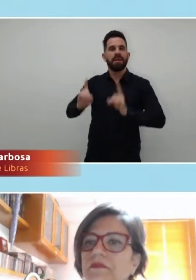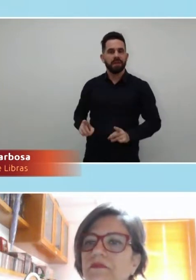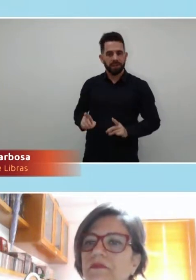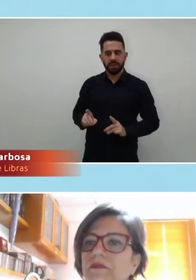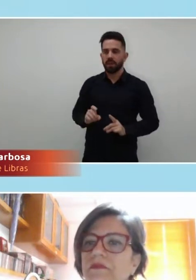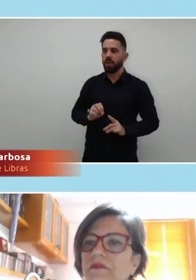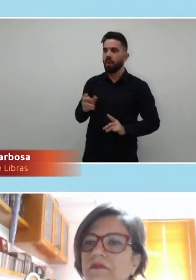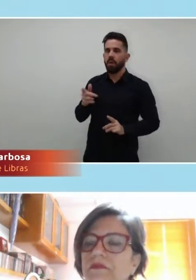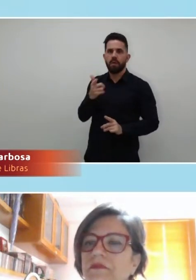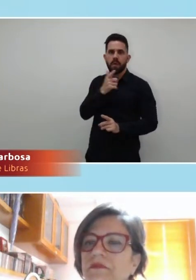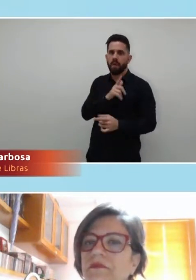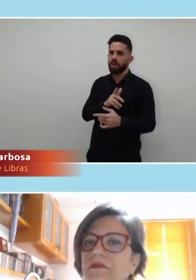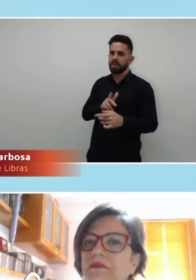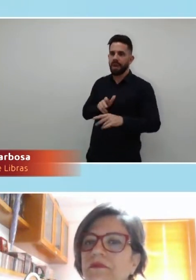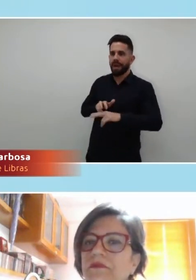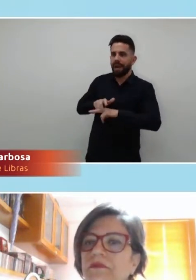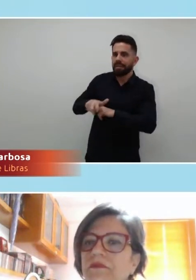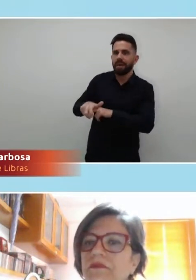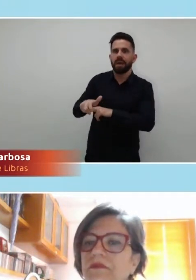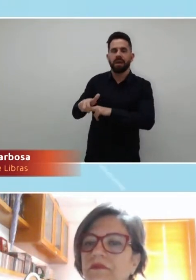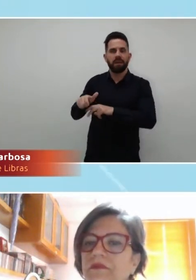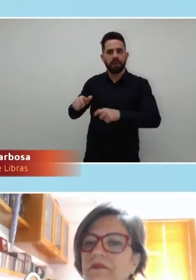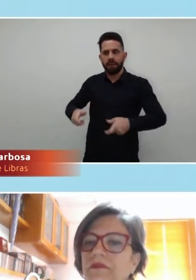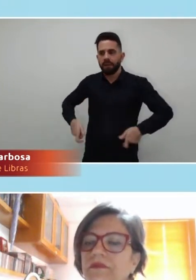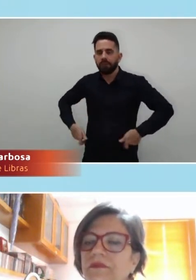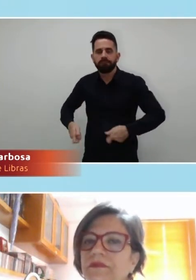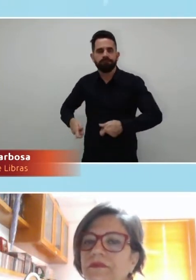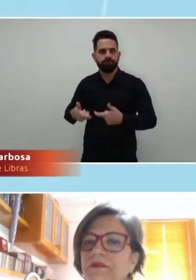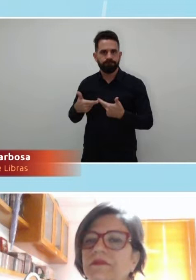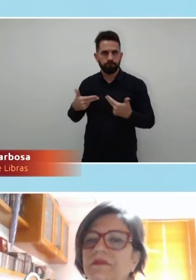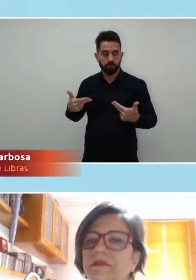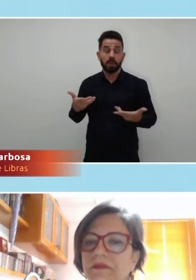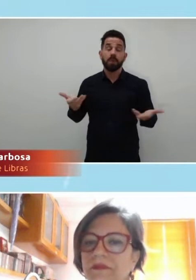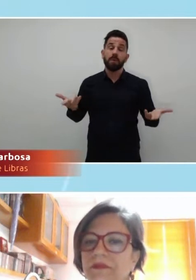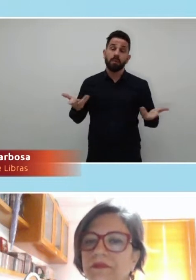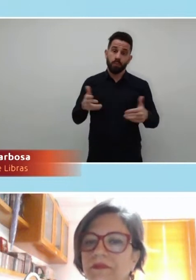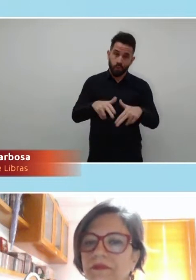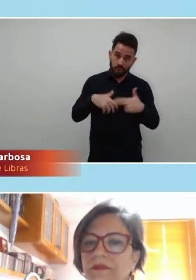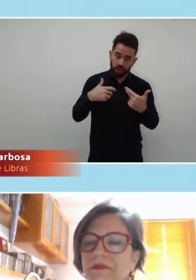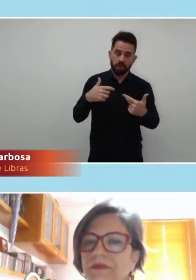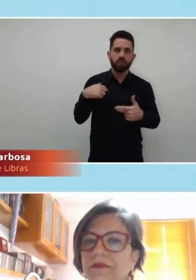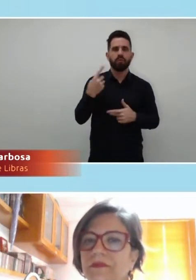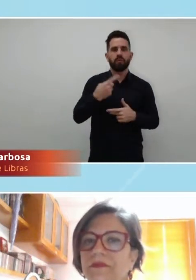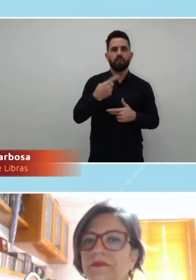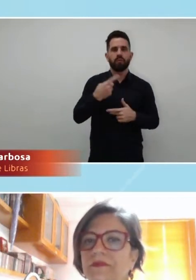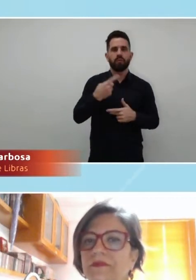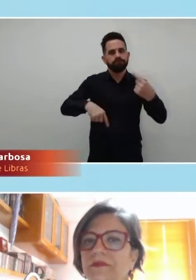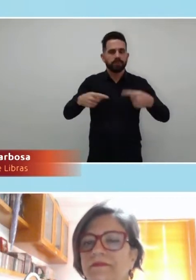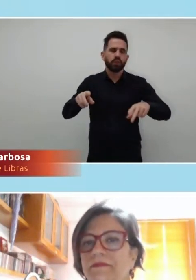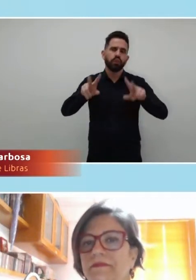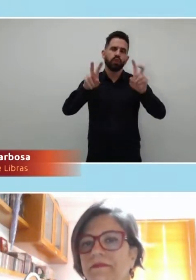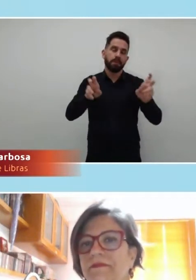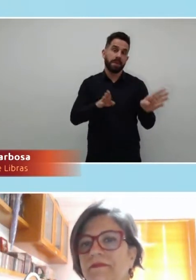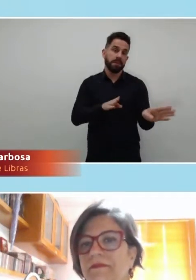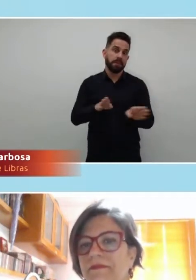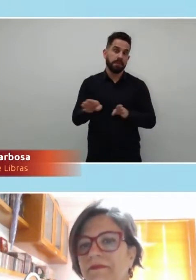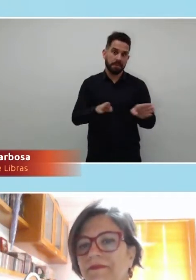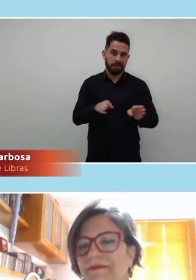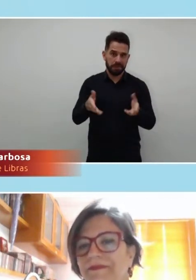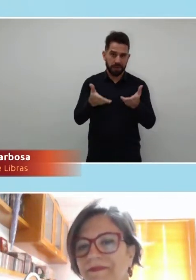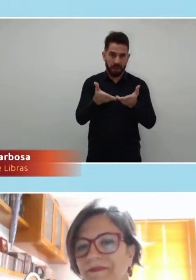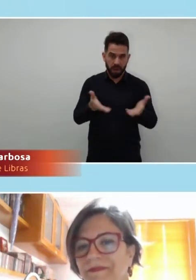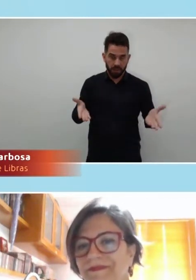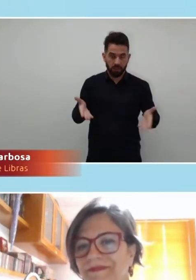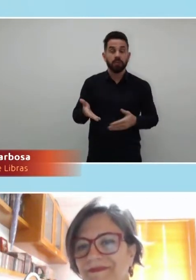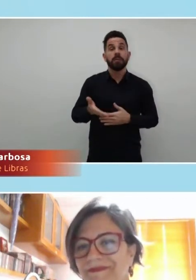mobilidade reduzida. Por isso, nós vamos debater a acessibilidade em espaços públicos. Para falar sobre esse assunto, nós contamos